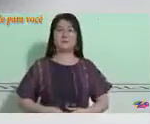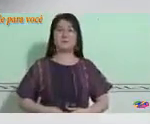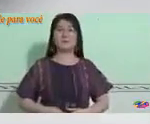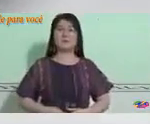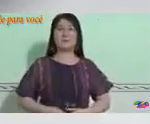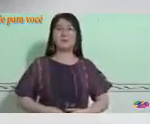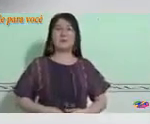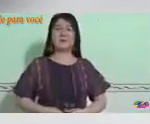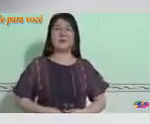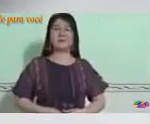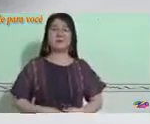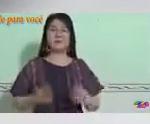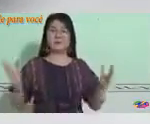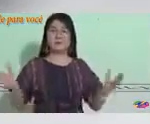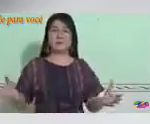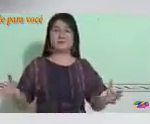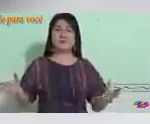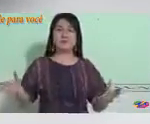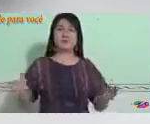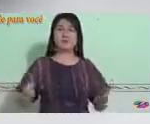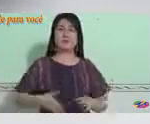placas avermelhadas na pele.